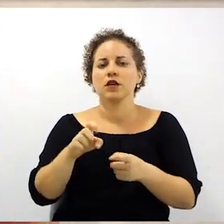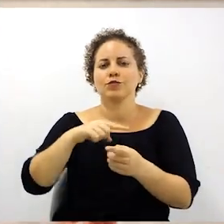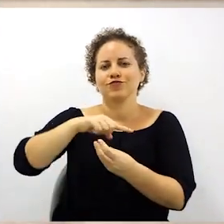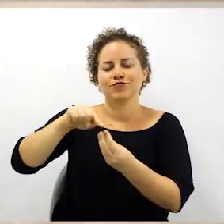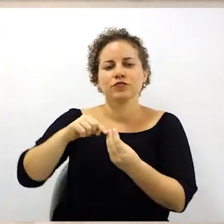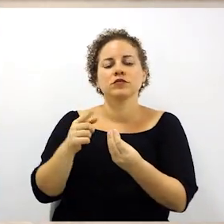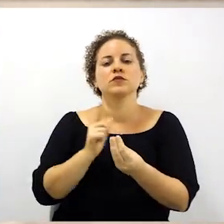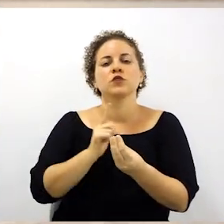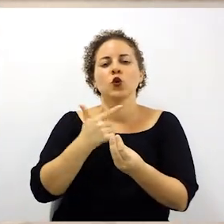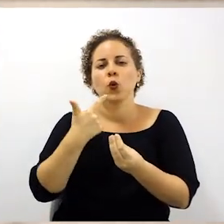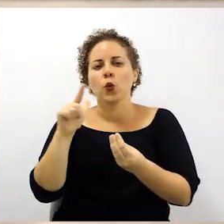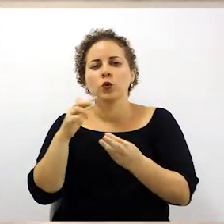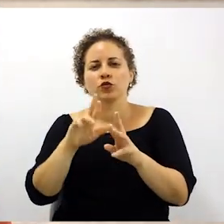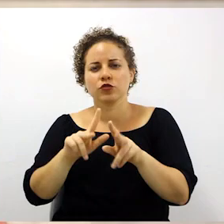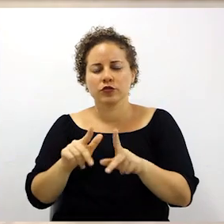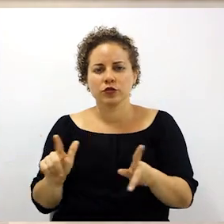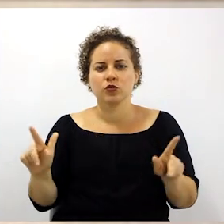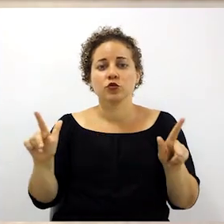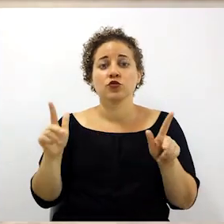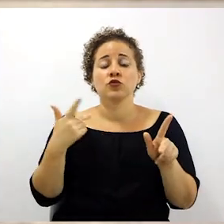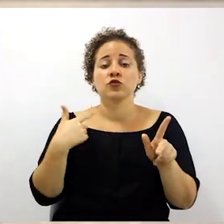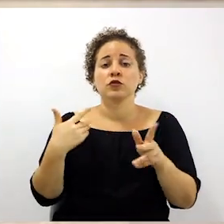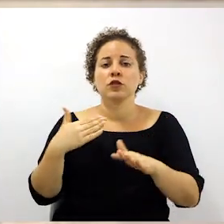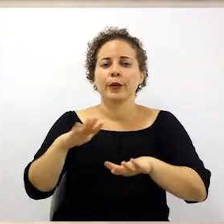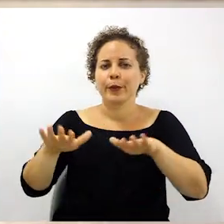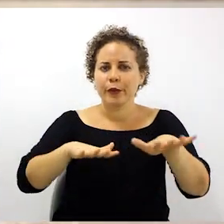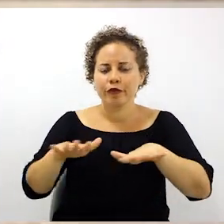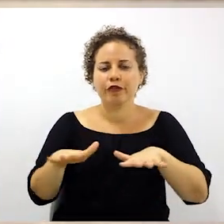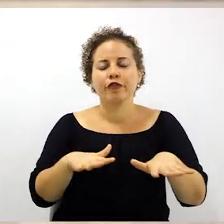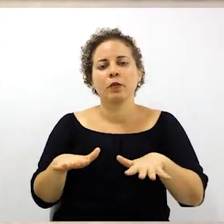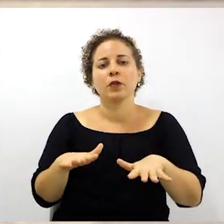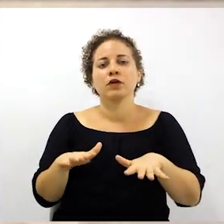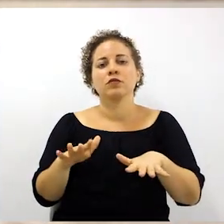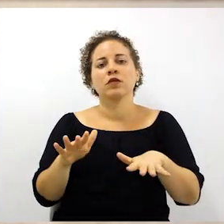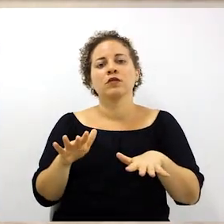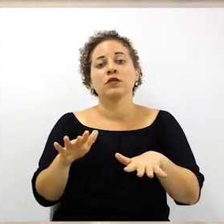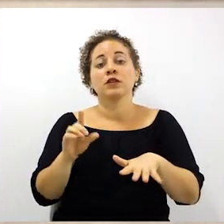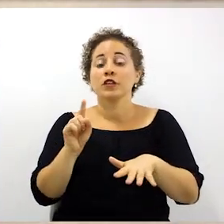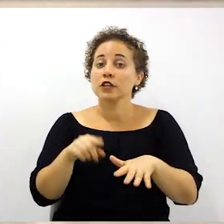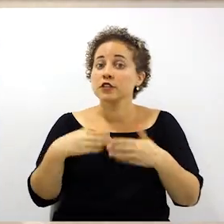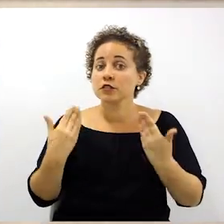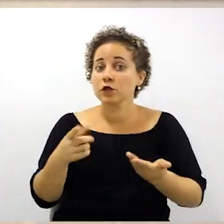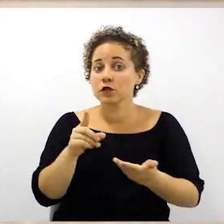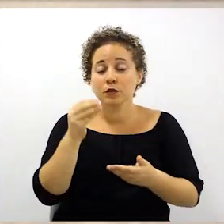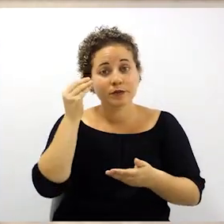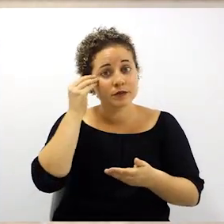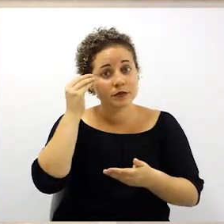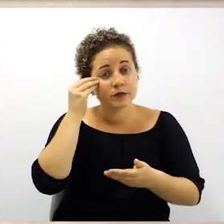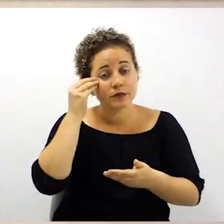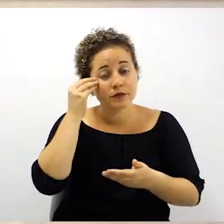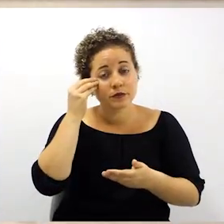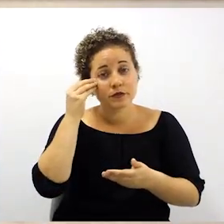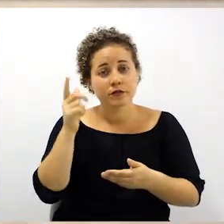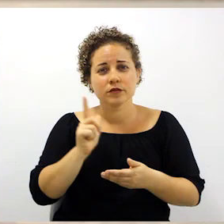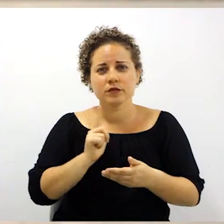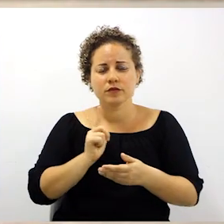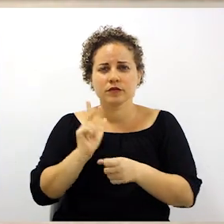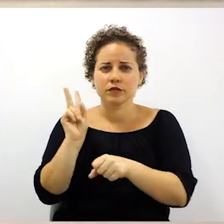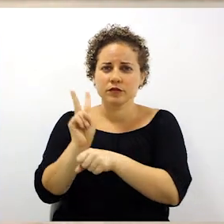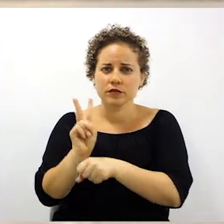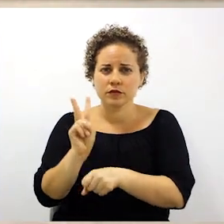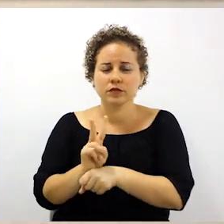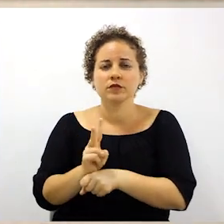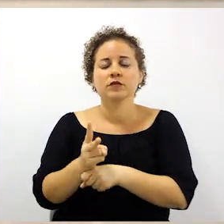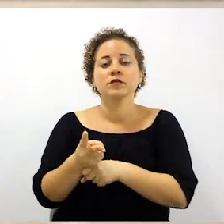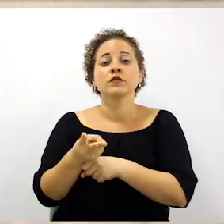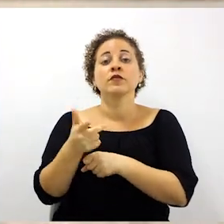e outros elementos, não é, que se movimentam no motor, você deve verificar se a proteção dessas